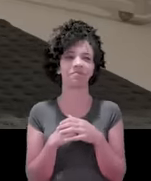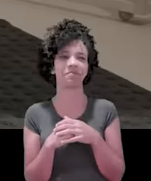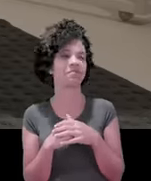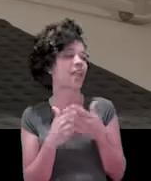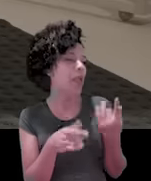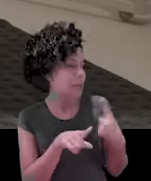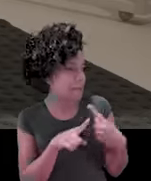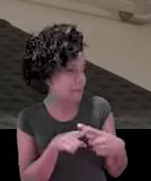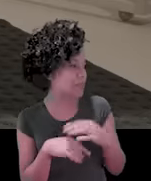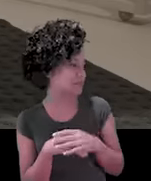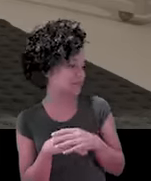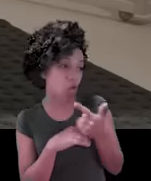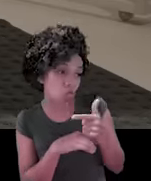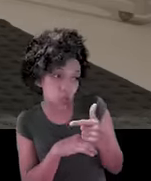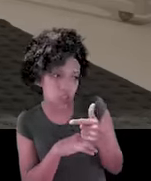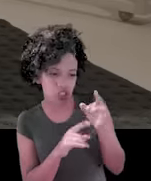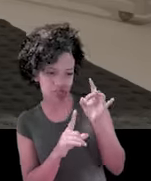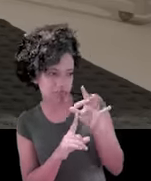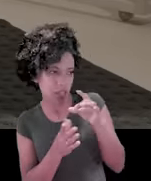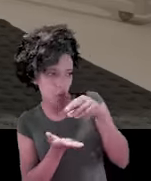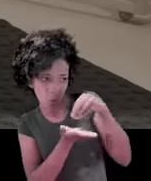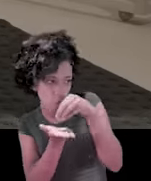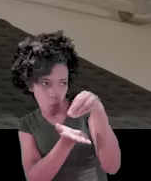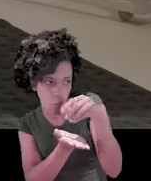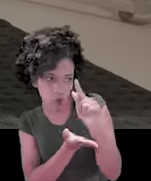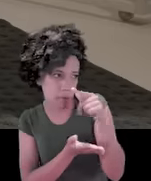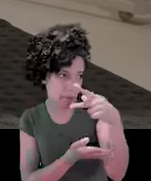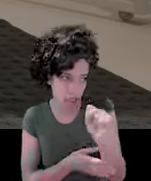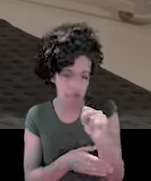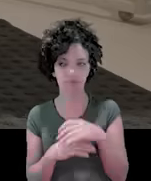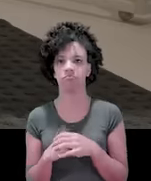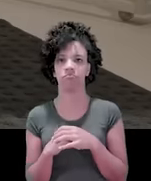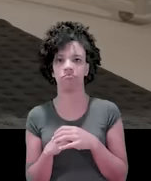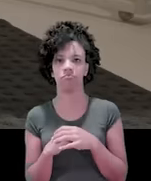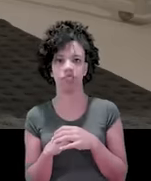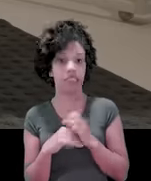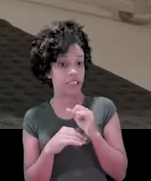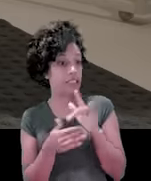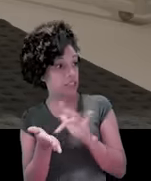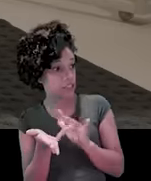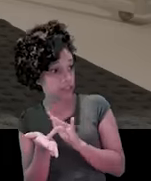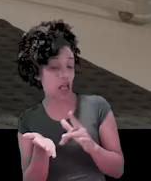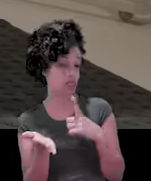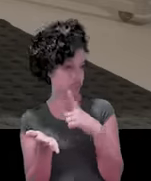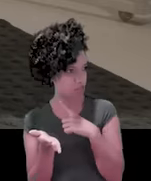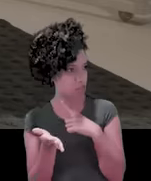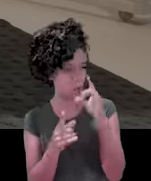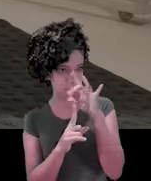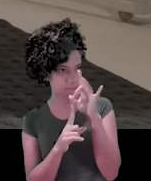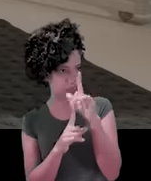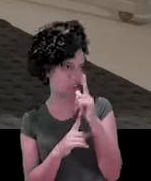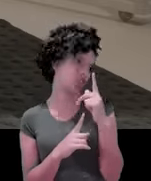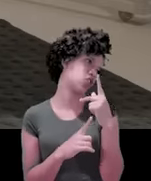é porque assim eu deixei um GPS bom então é 700 aparelho tem